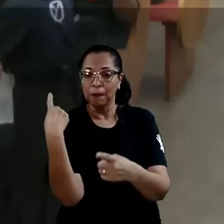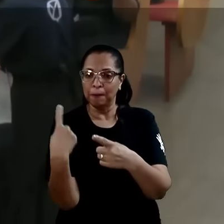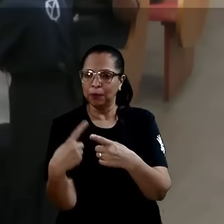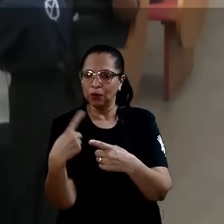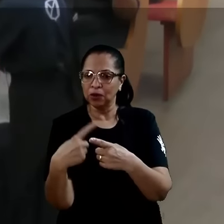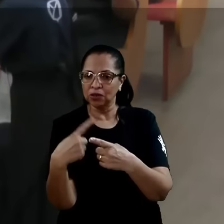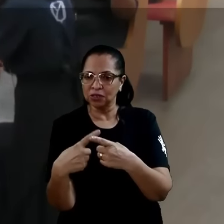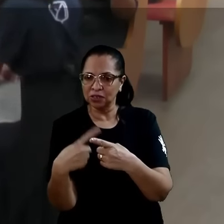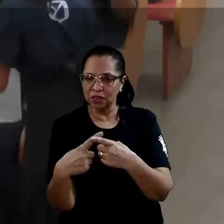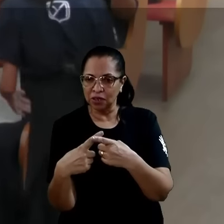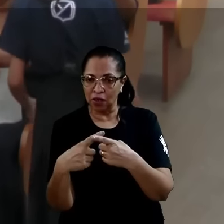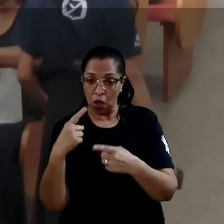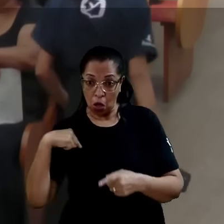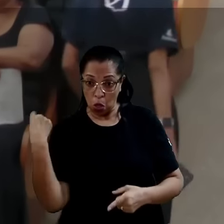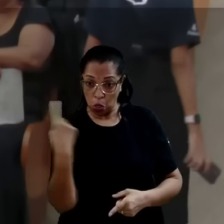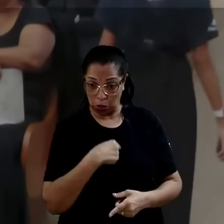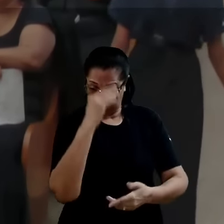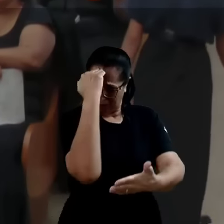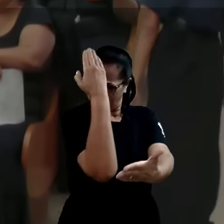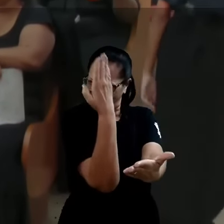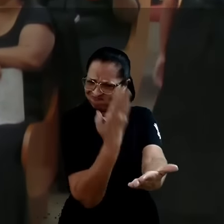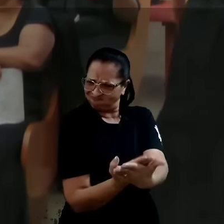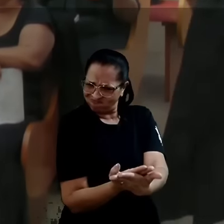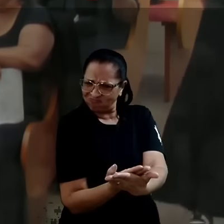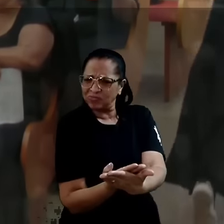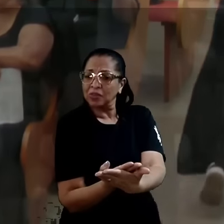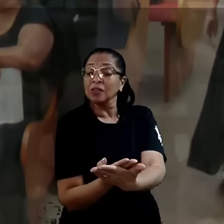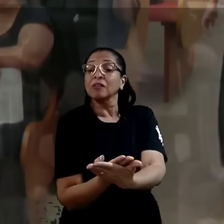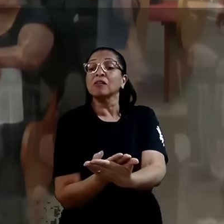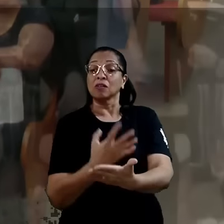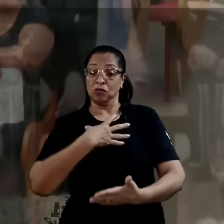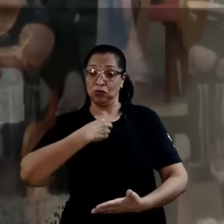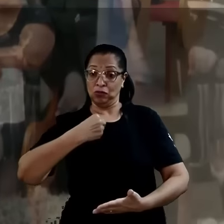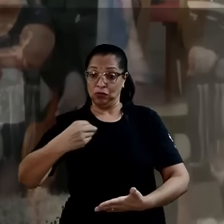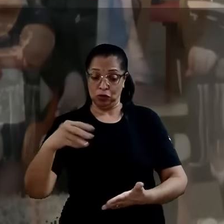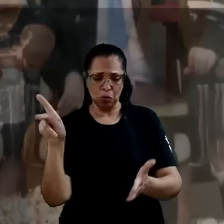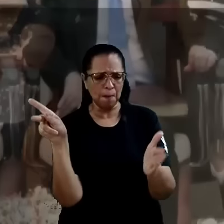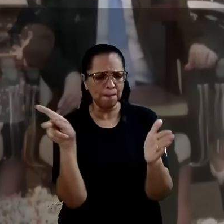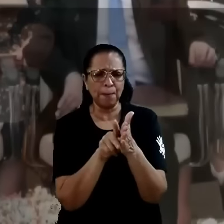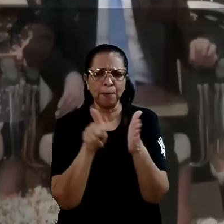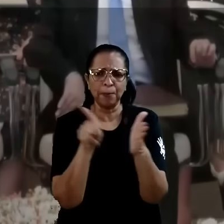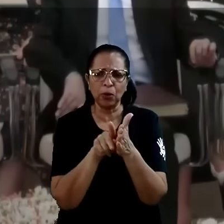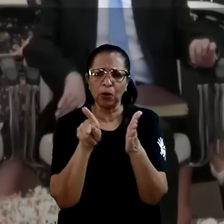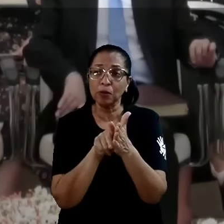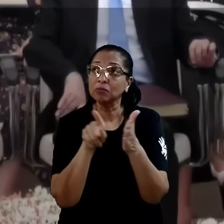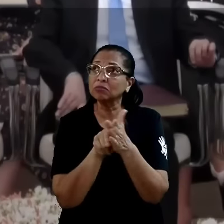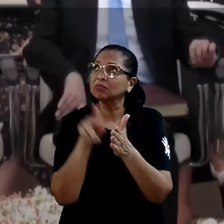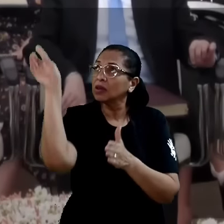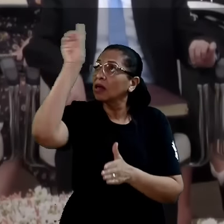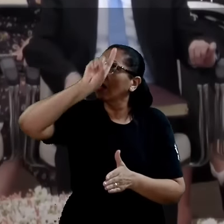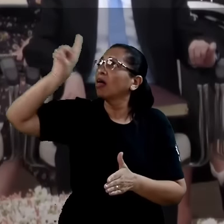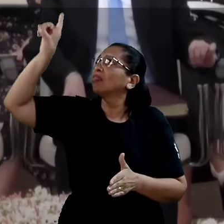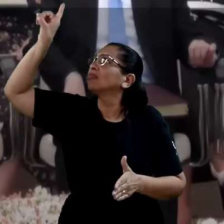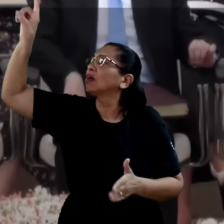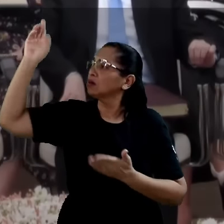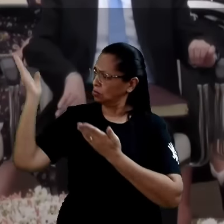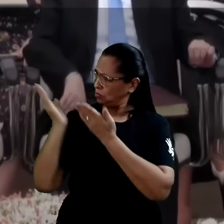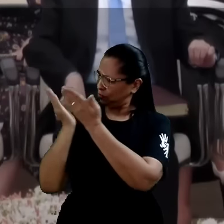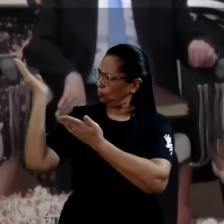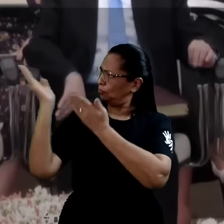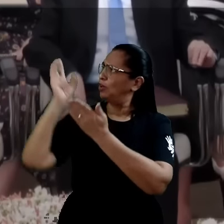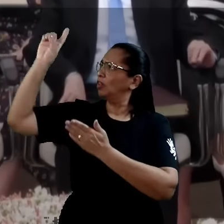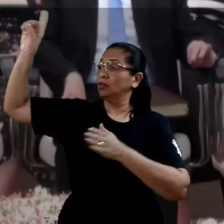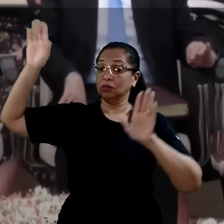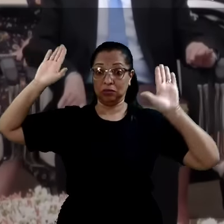e grande e grande e grande será a paz de nossos filhos fica com mão levantada enquanto